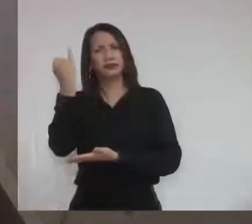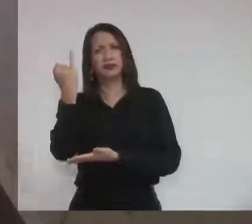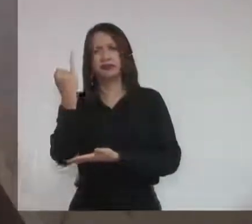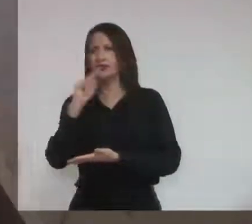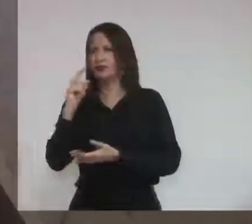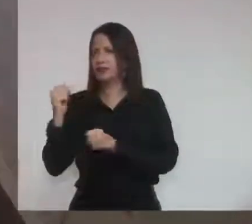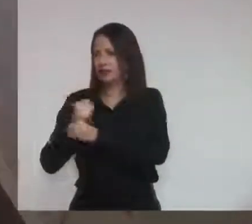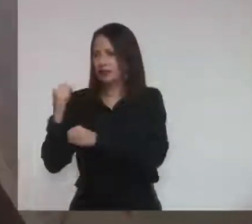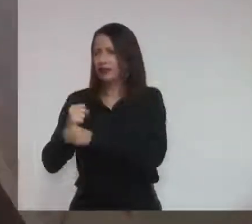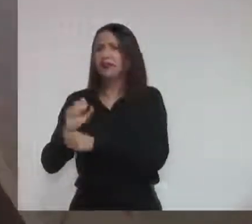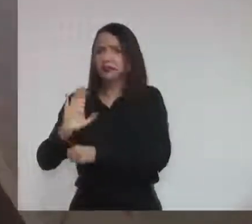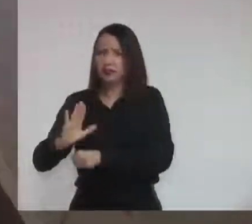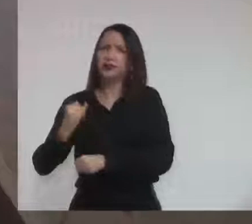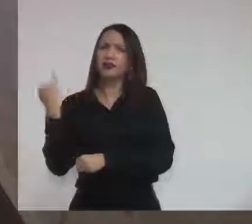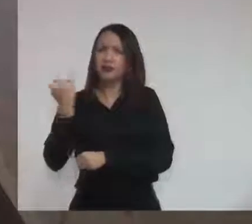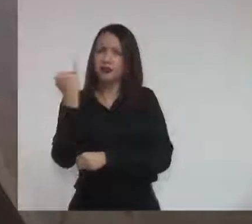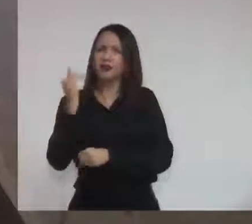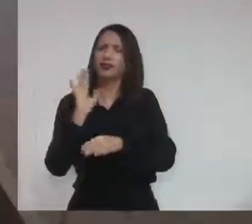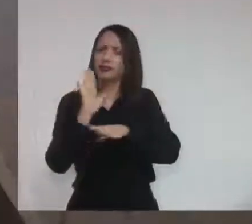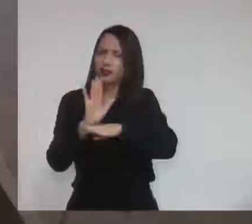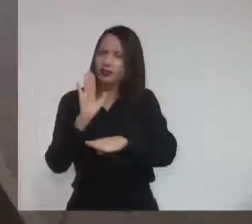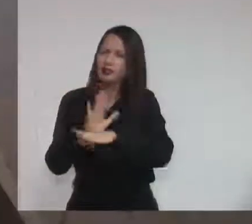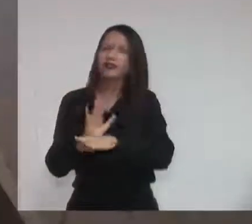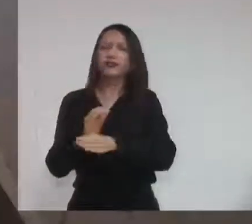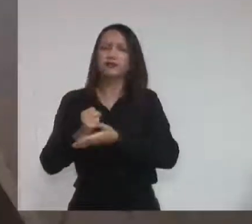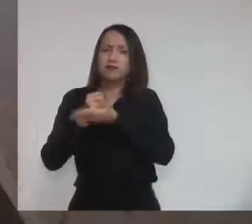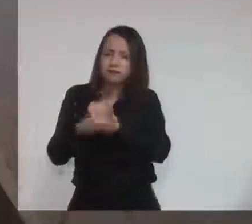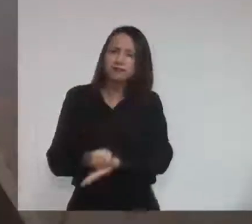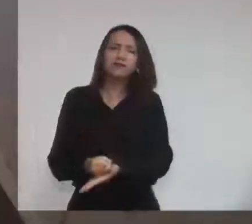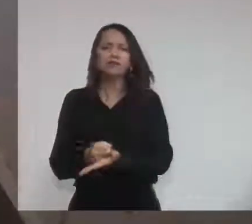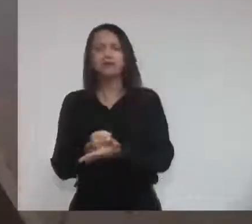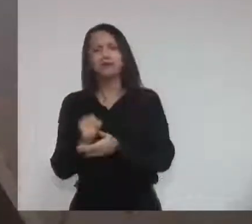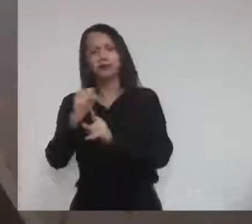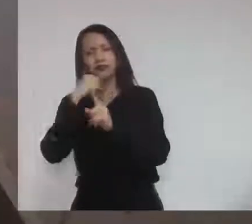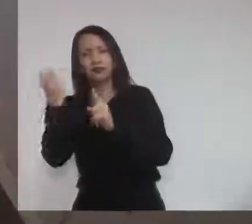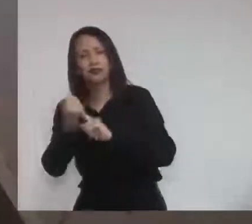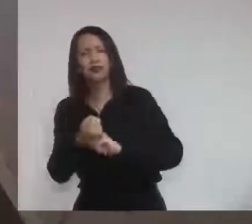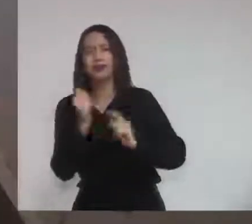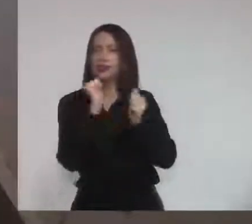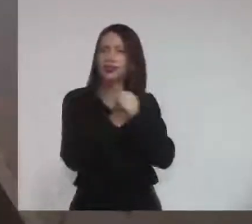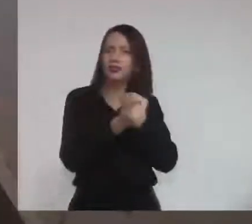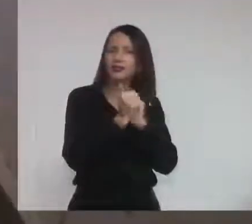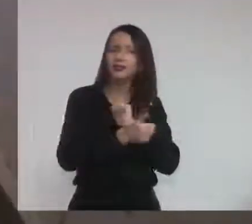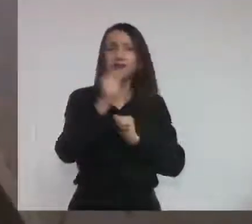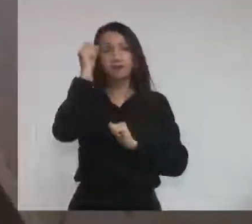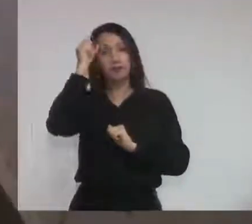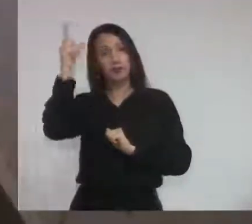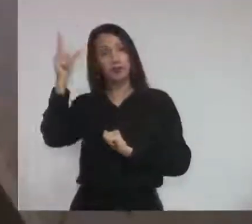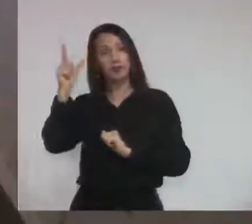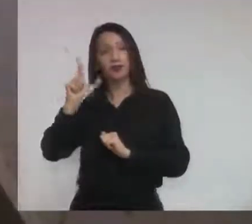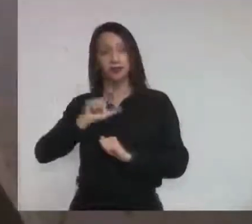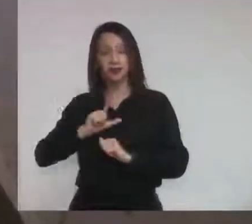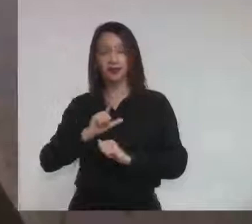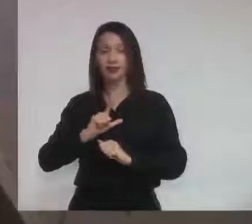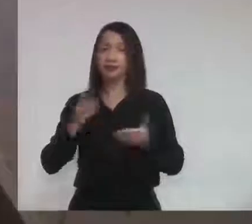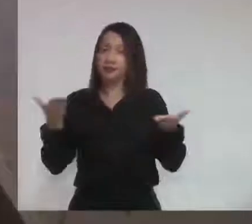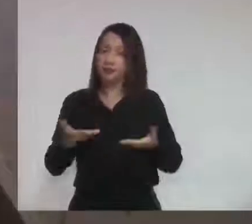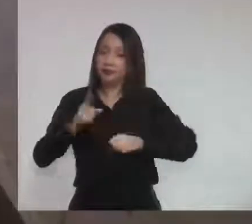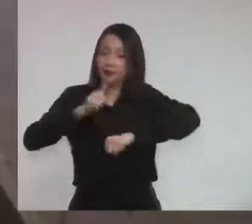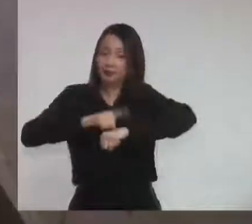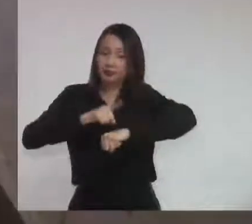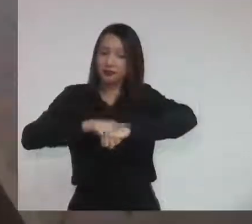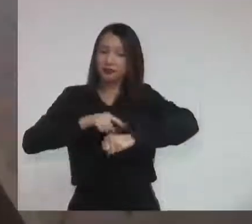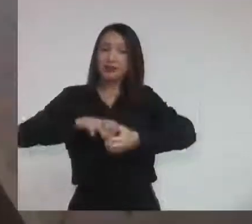é muito importante. Investimento na área social, na área esportiva, na área cultural, obviamente que dentro do que a realidade do momento